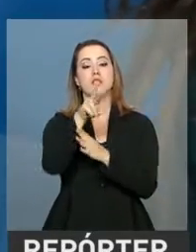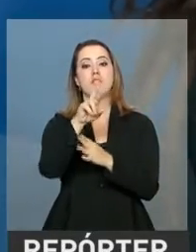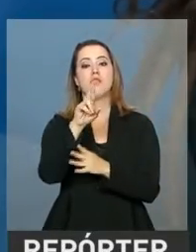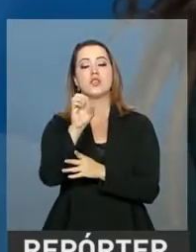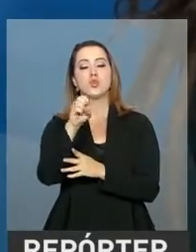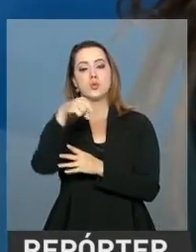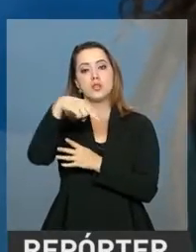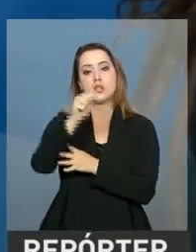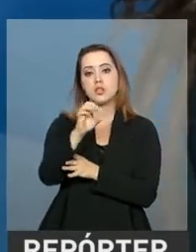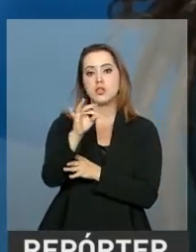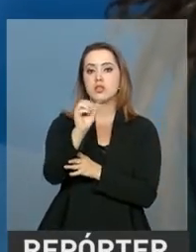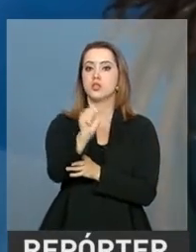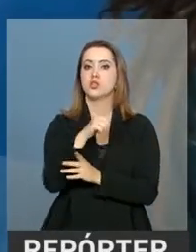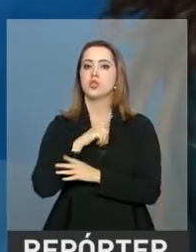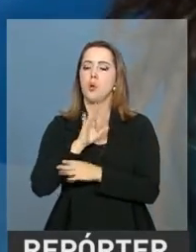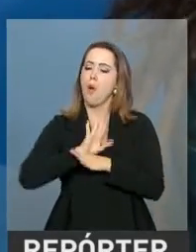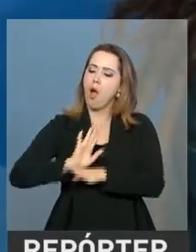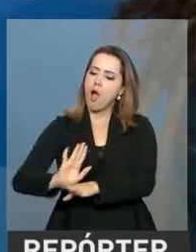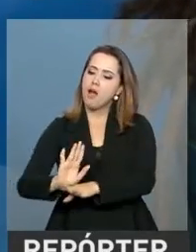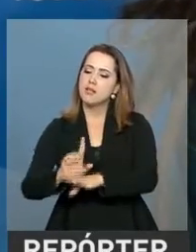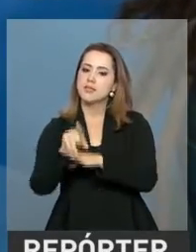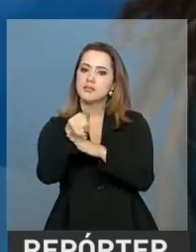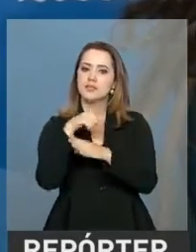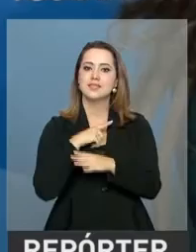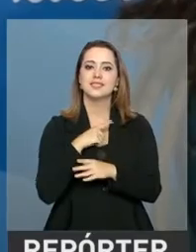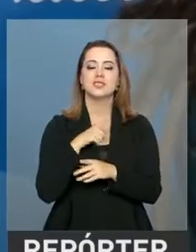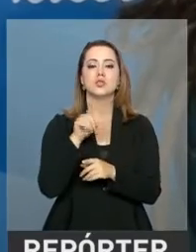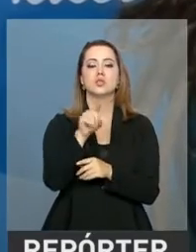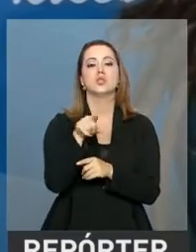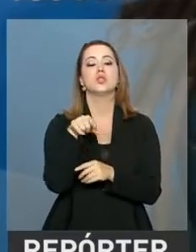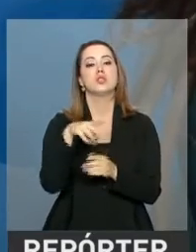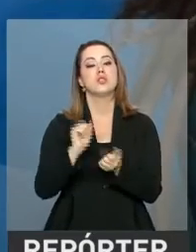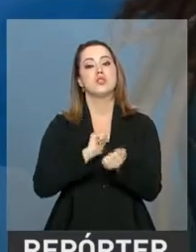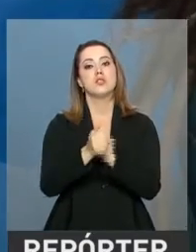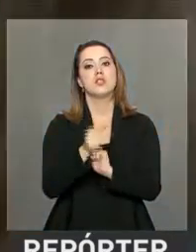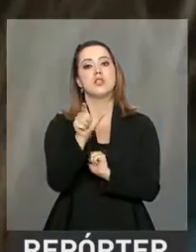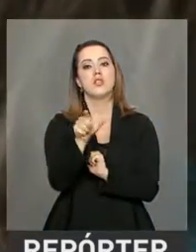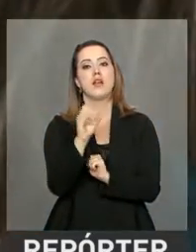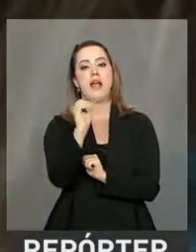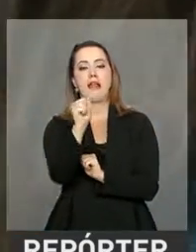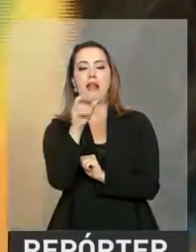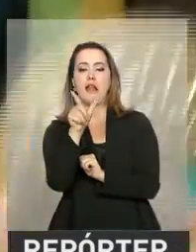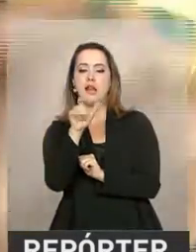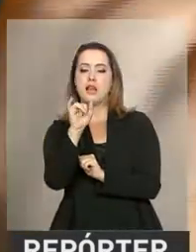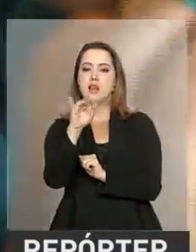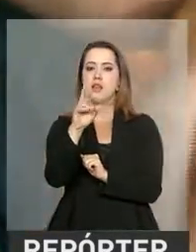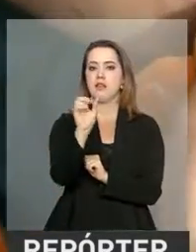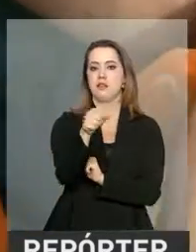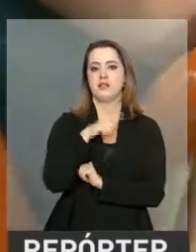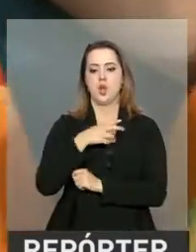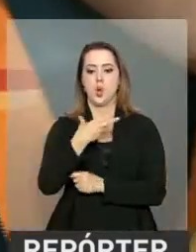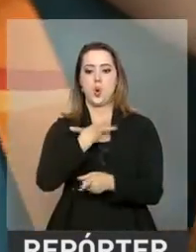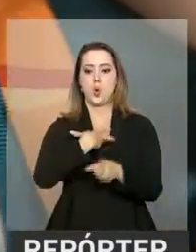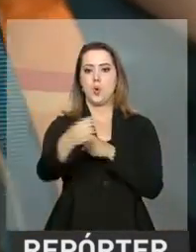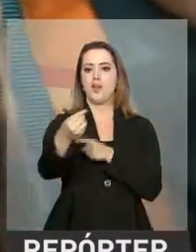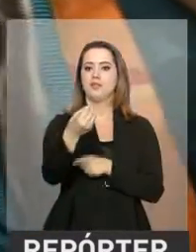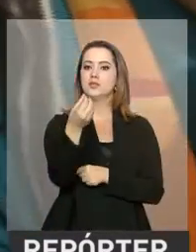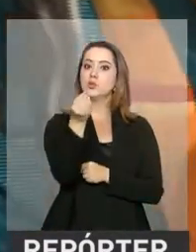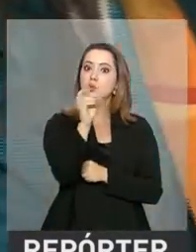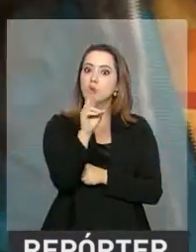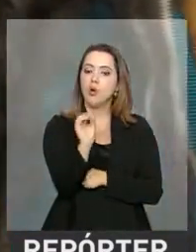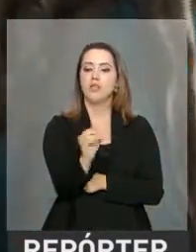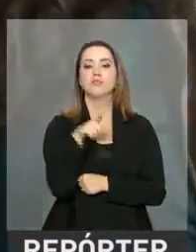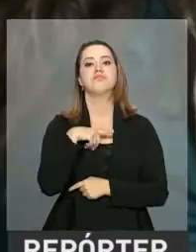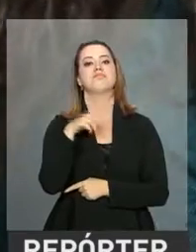da Silva, sua assistente, chamada nesse tipo de esporte de calheira. O ouro é um grande feito na carreira de